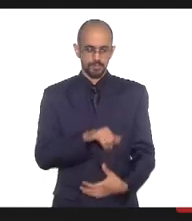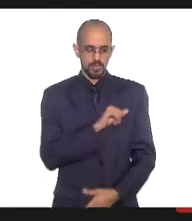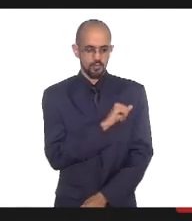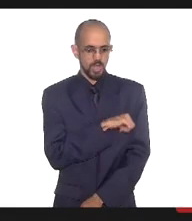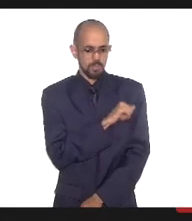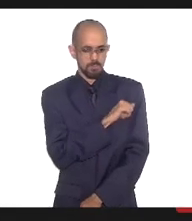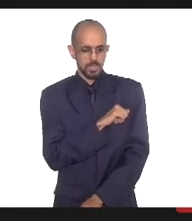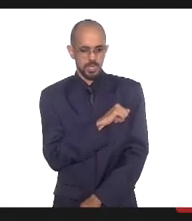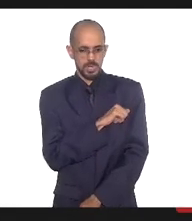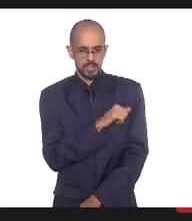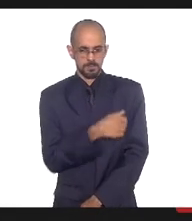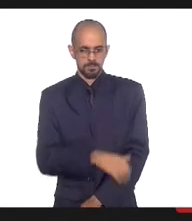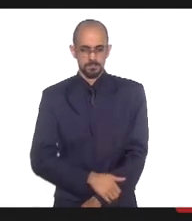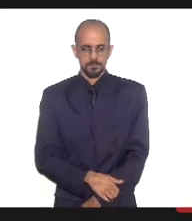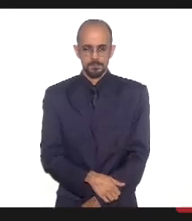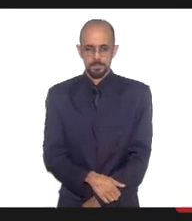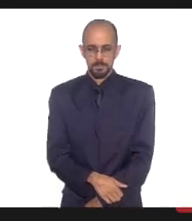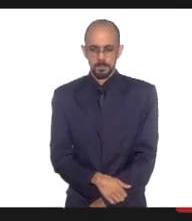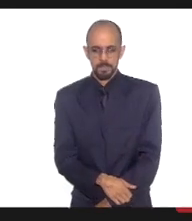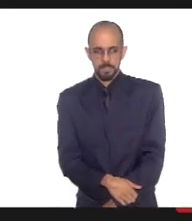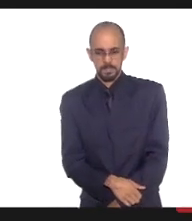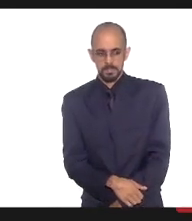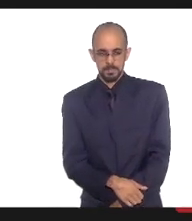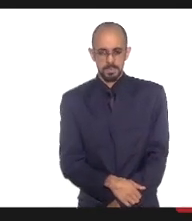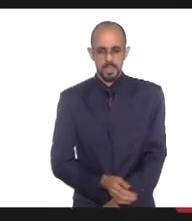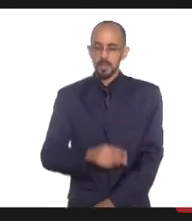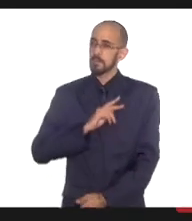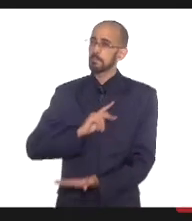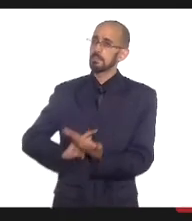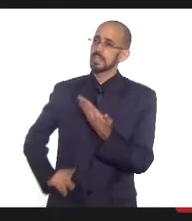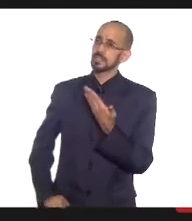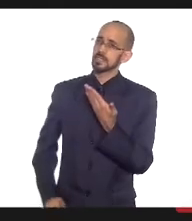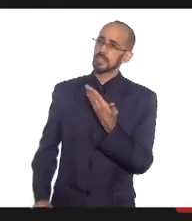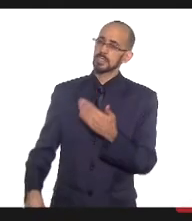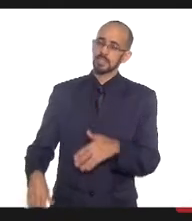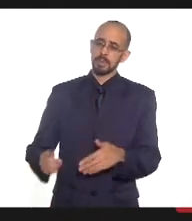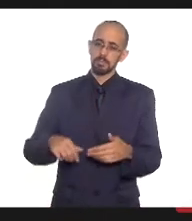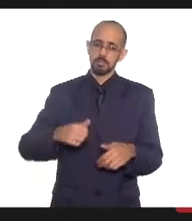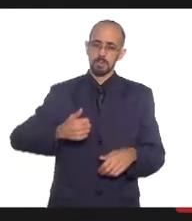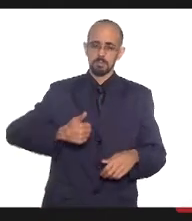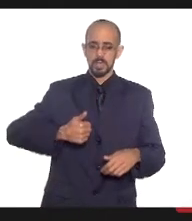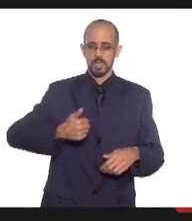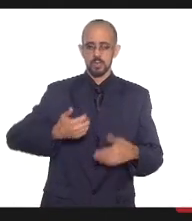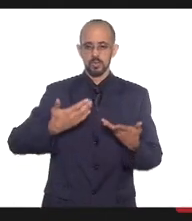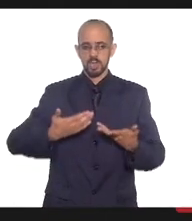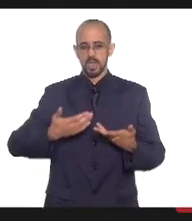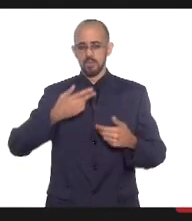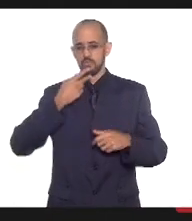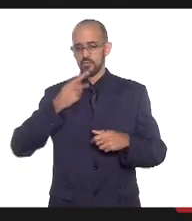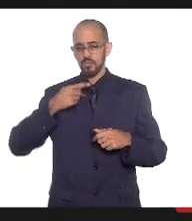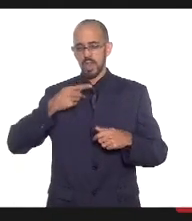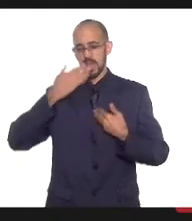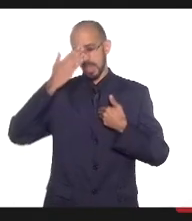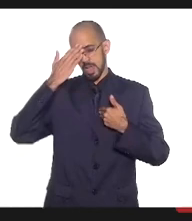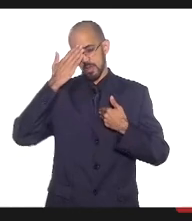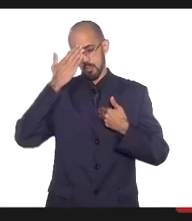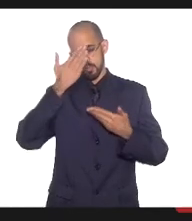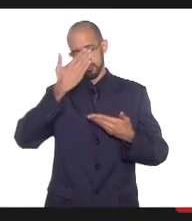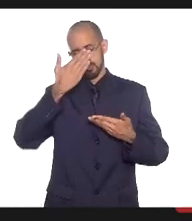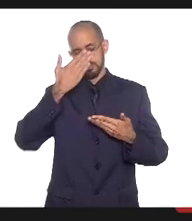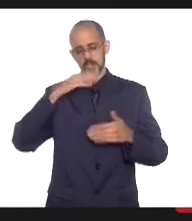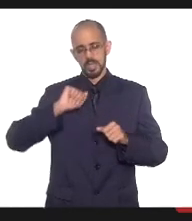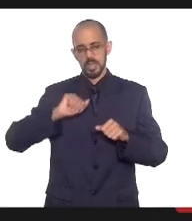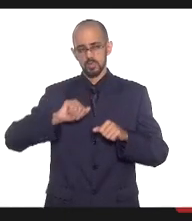enfermeira Rejane a presidenta eu primeiro na minhas considerações eu queria agradecer a